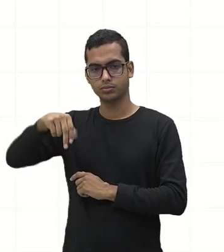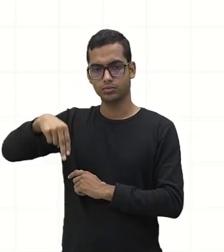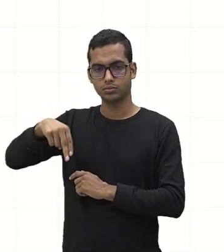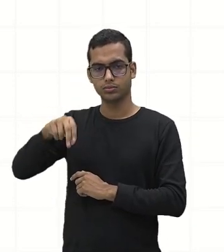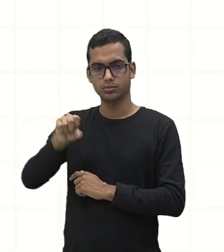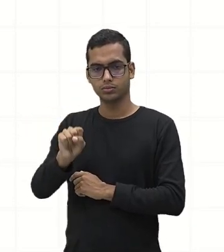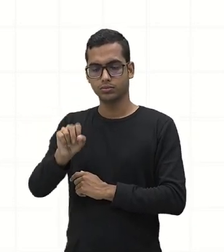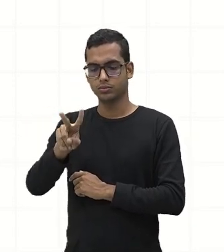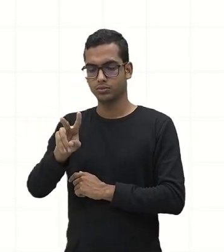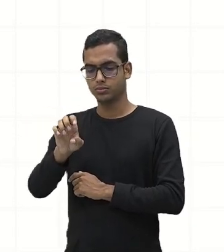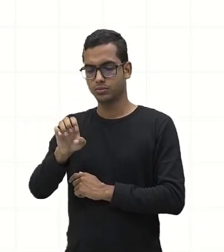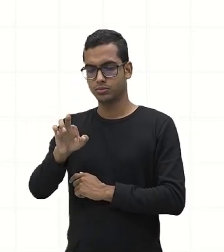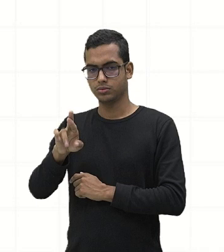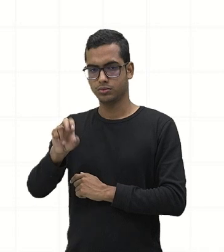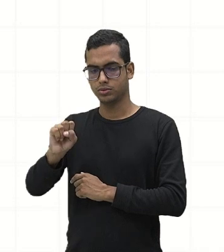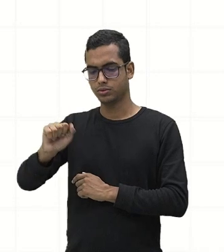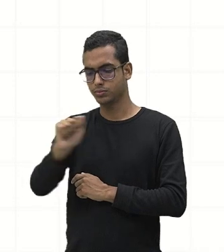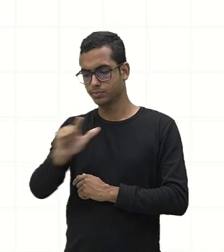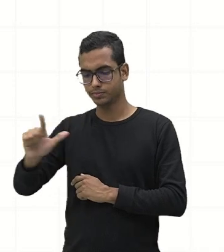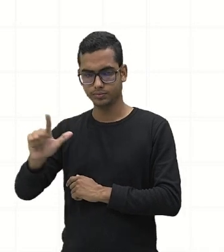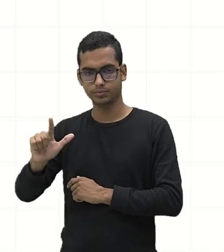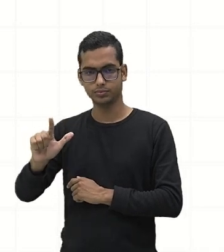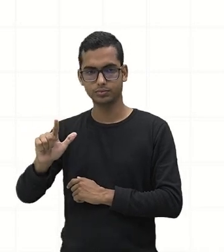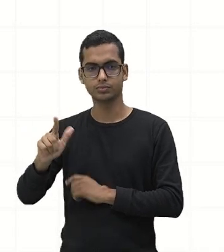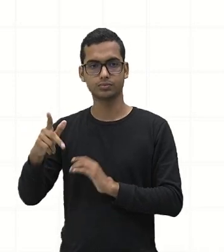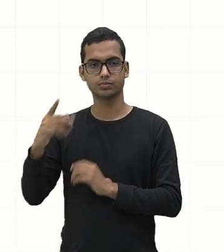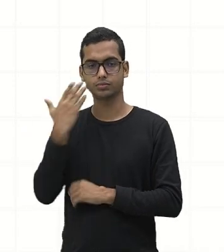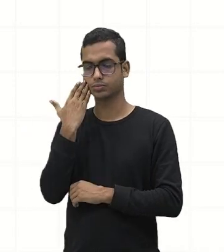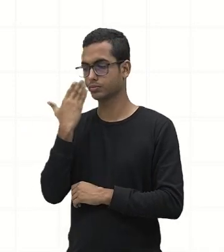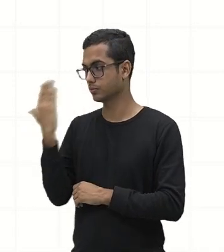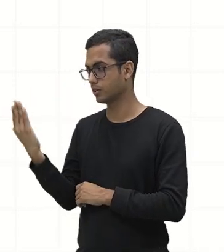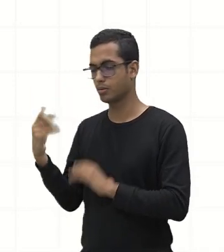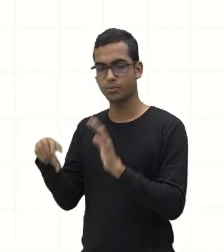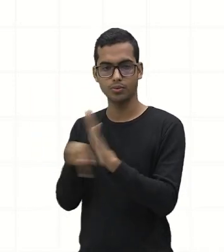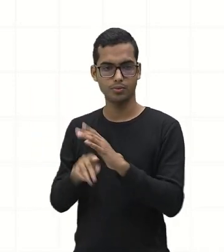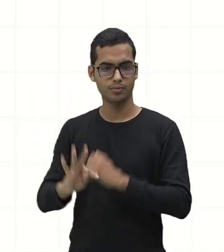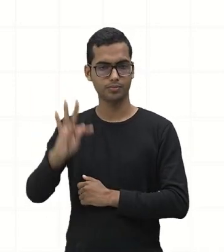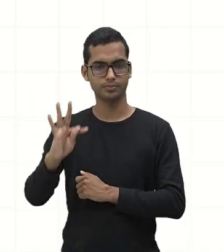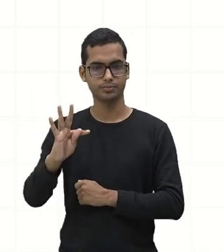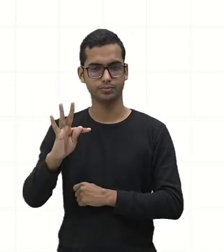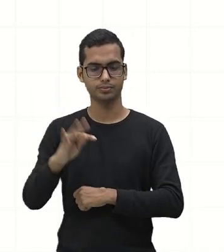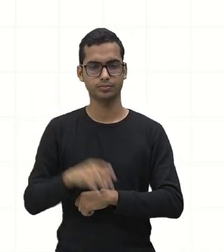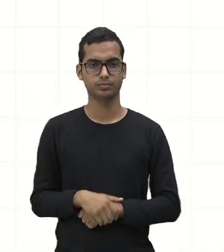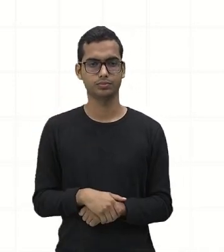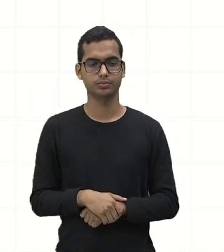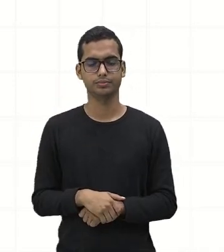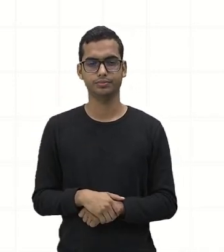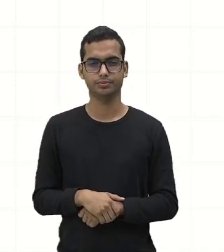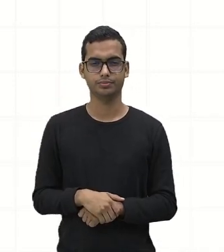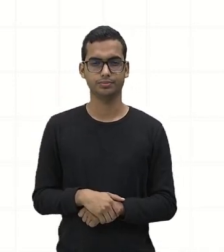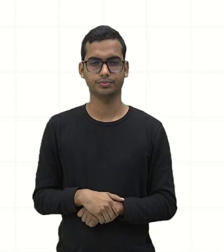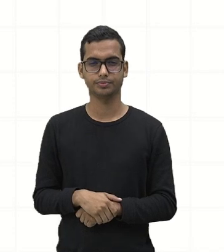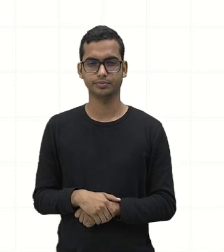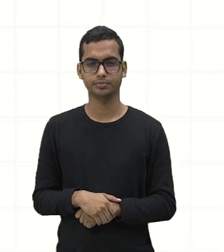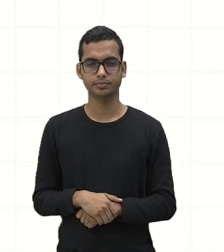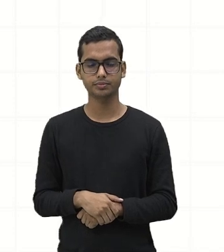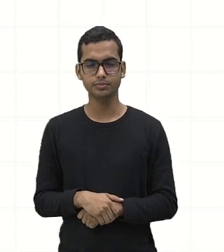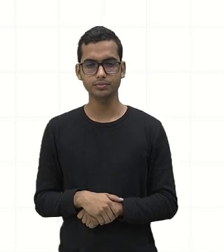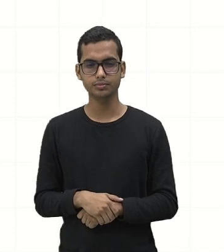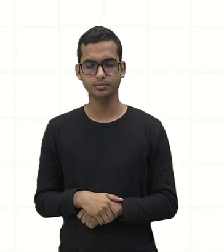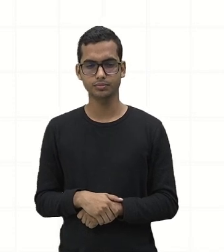vamos chamar essa reta T de reta transversal, beleza? Então, tá aqui nosso fecho de